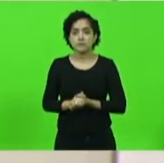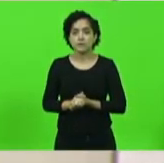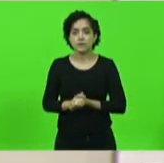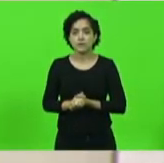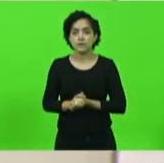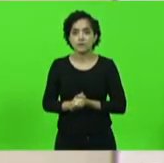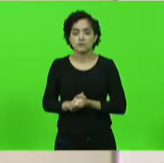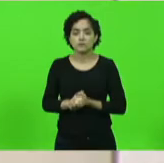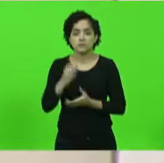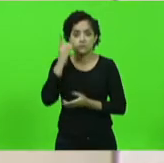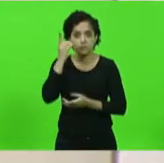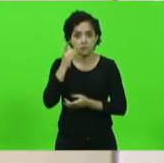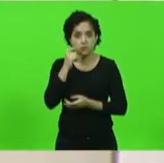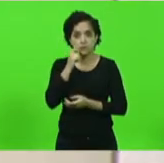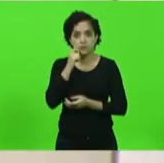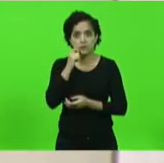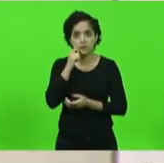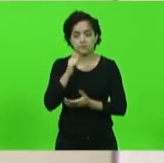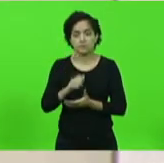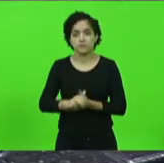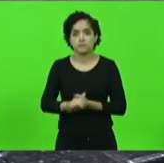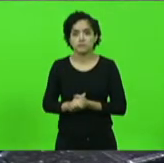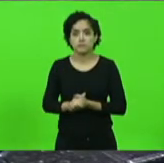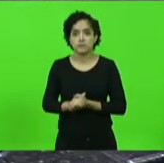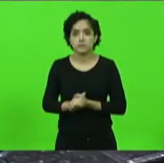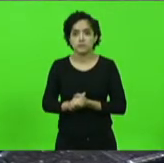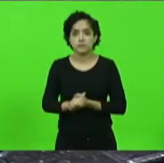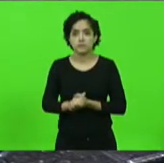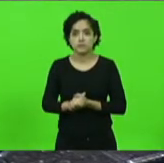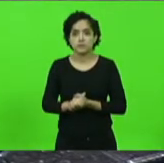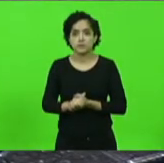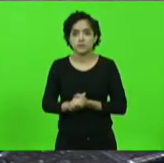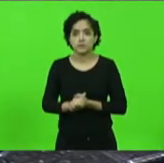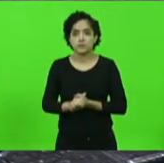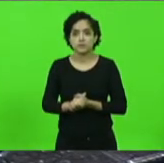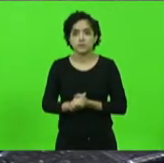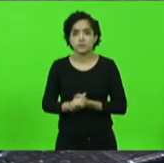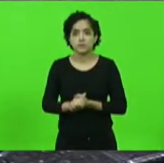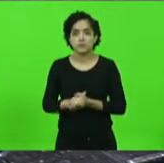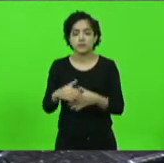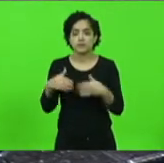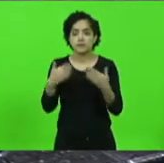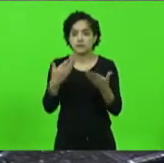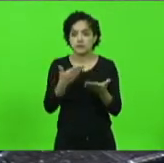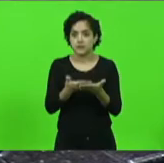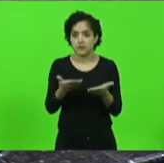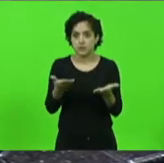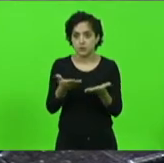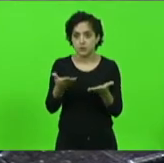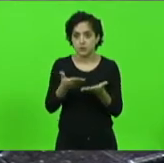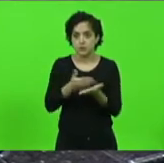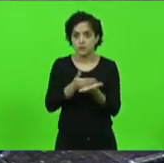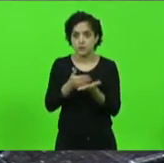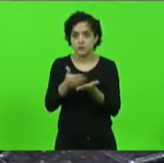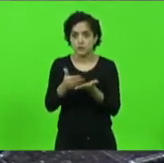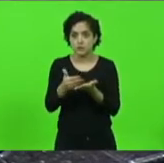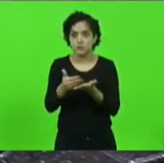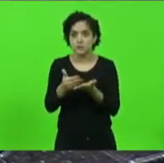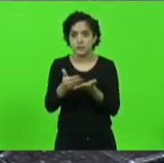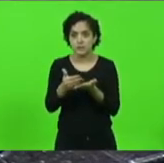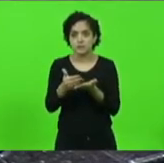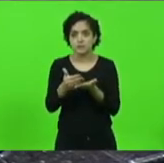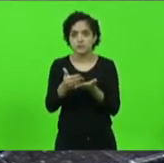claro. Deputada Ana Campagnolo, para discutir a matéria. Senhor presidente, até o momento eu não tinha me manifestado. Desde o início,